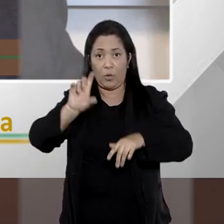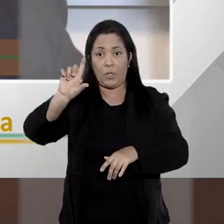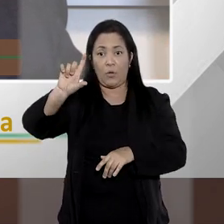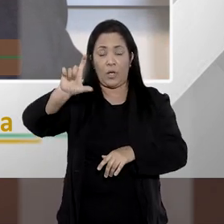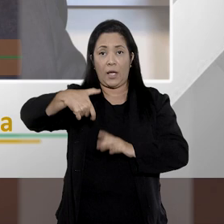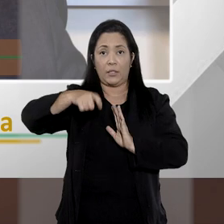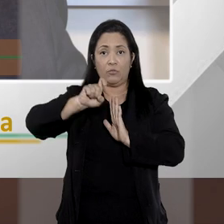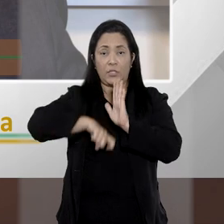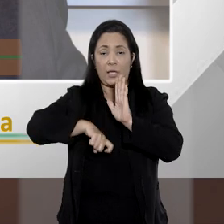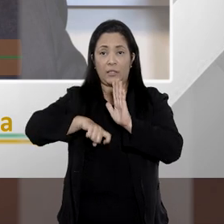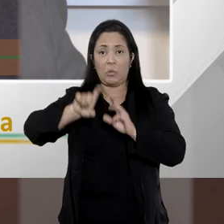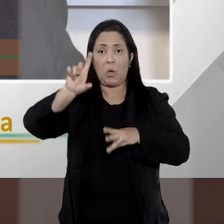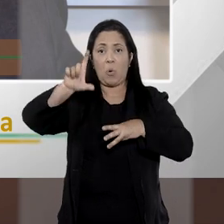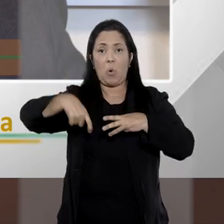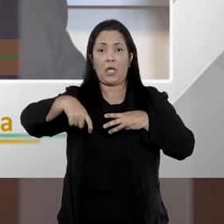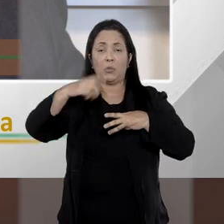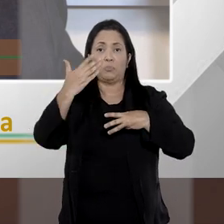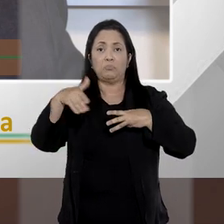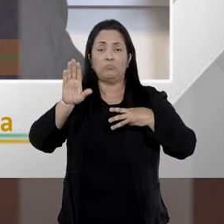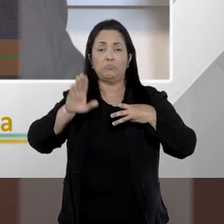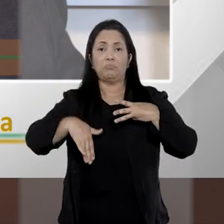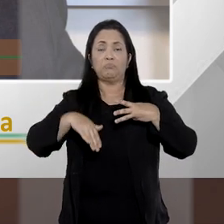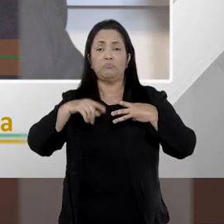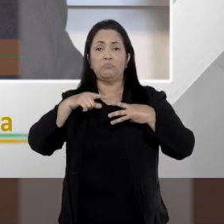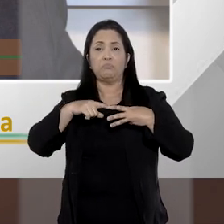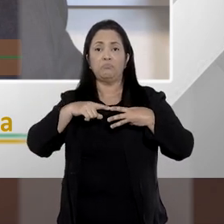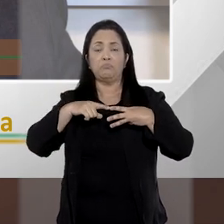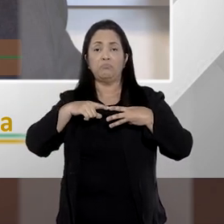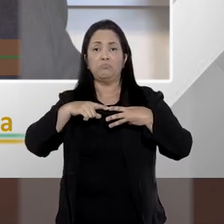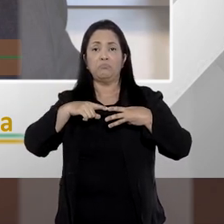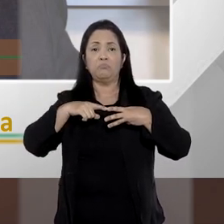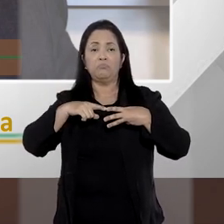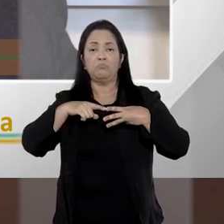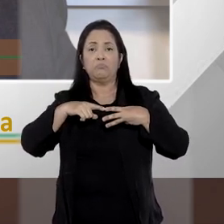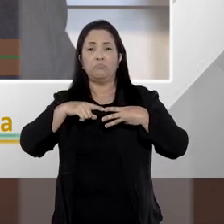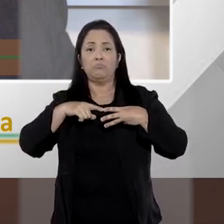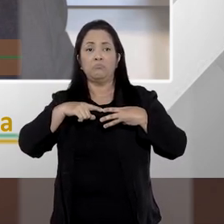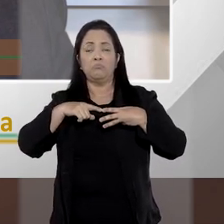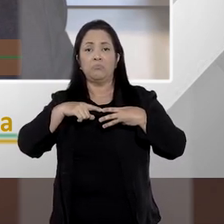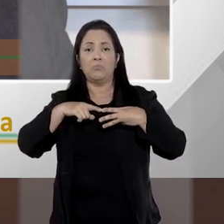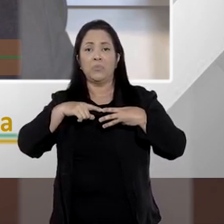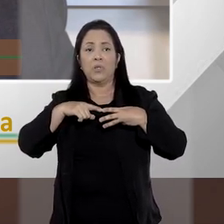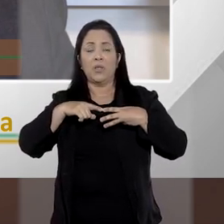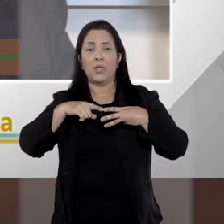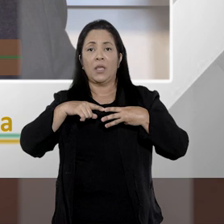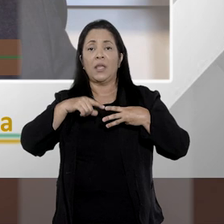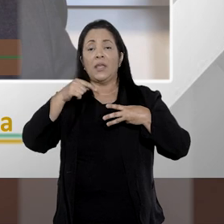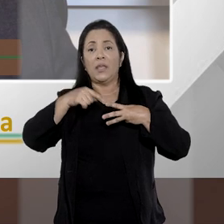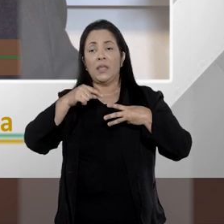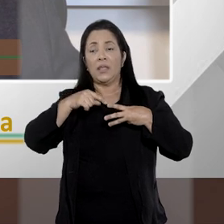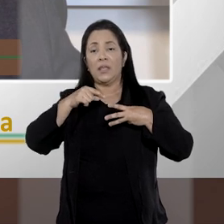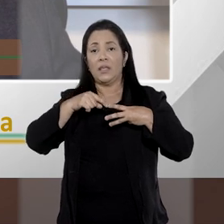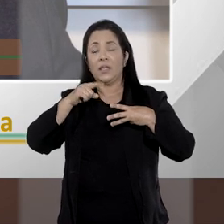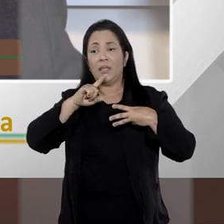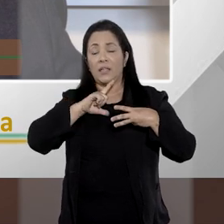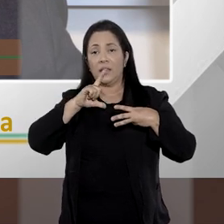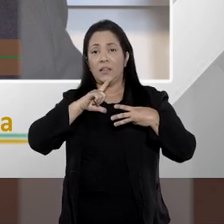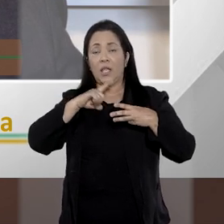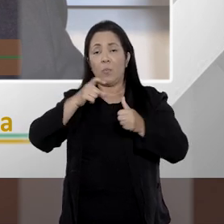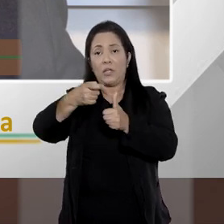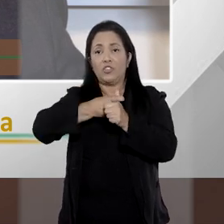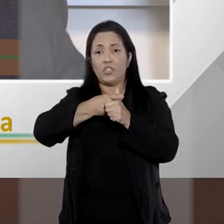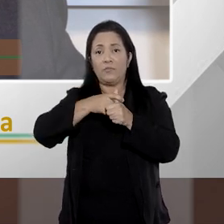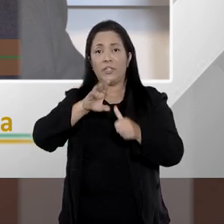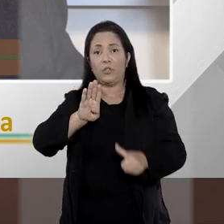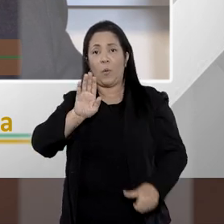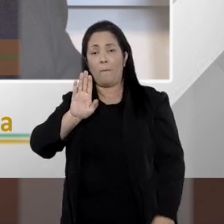débito teve o cartão negado e a constava expressamente que havia uma apreensão judicial, um bacenjude no